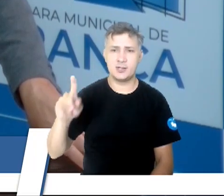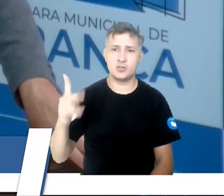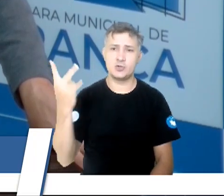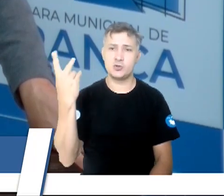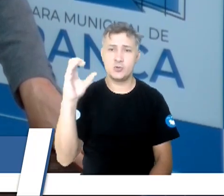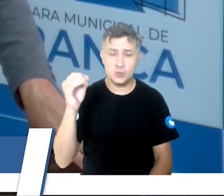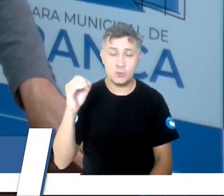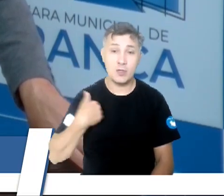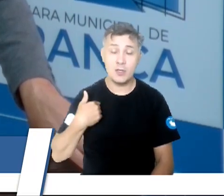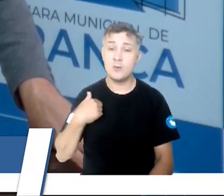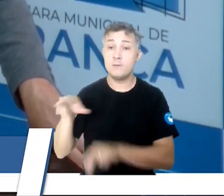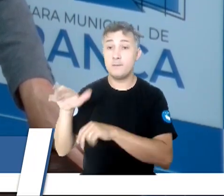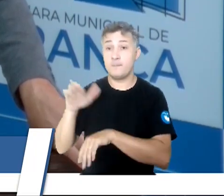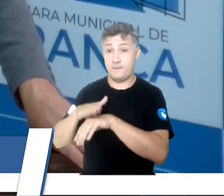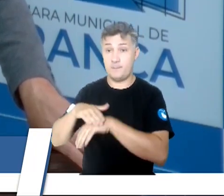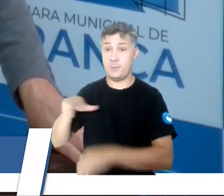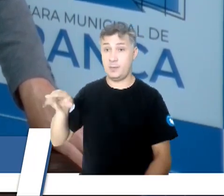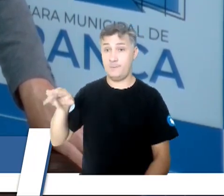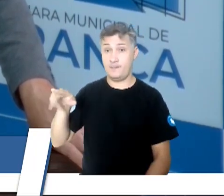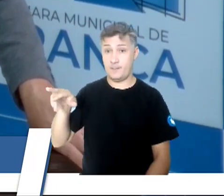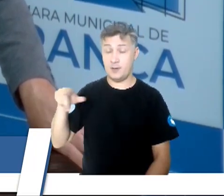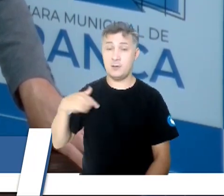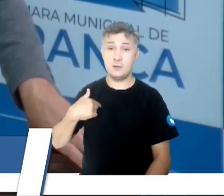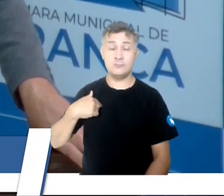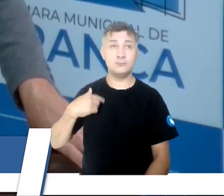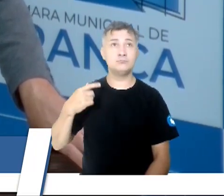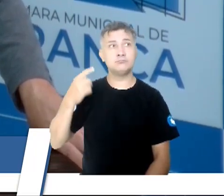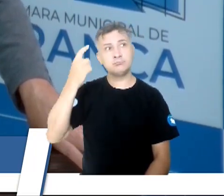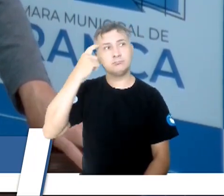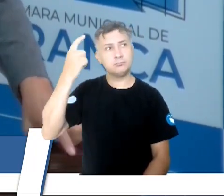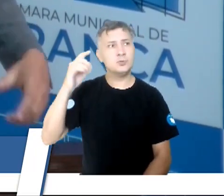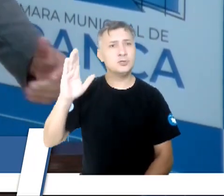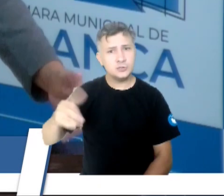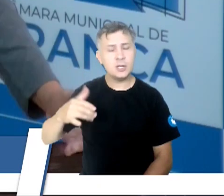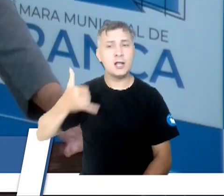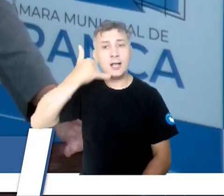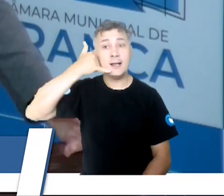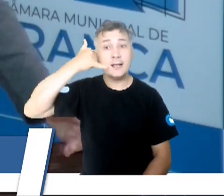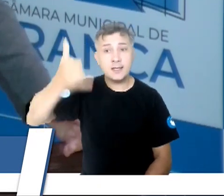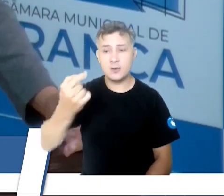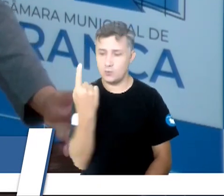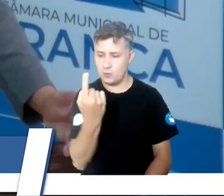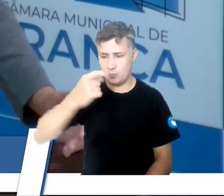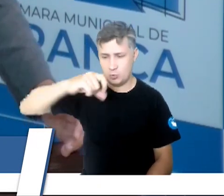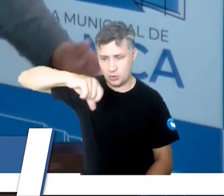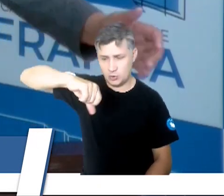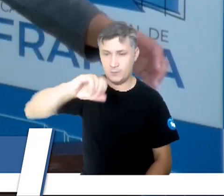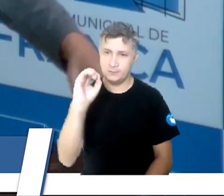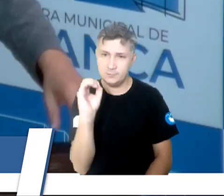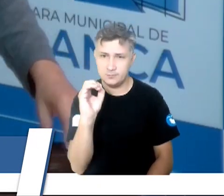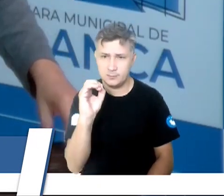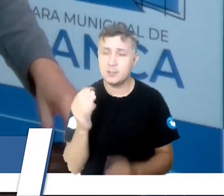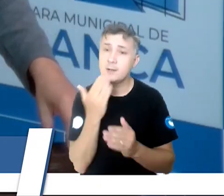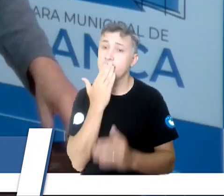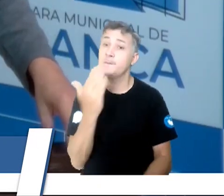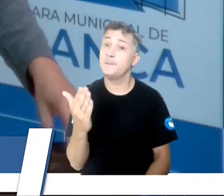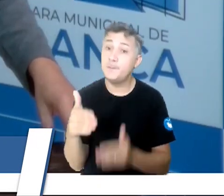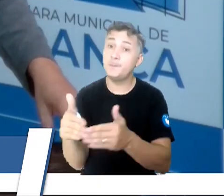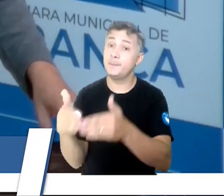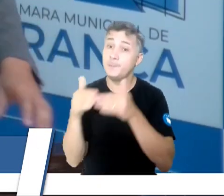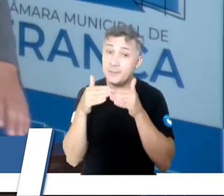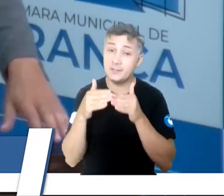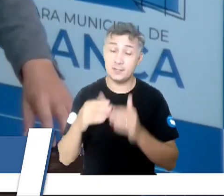alagado. Eu liguei no 190 pedindo que a polícia mandasse as